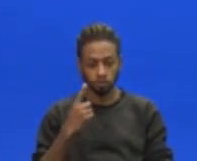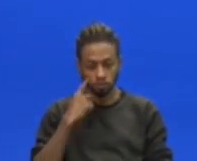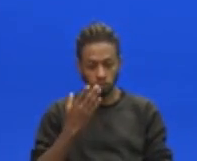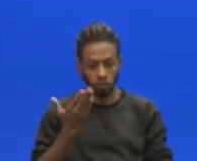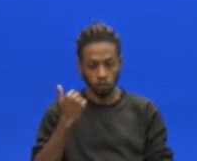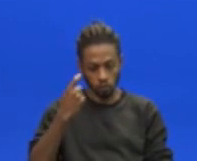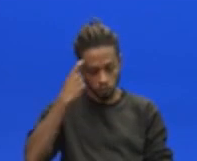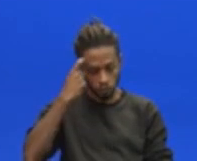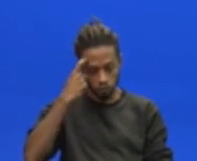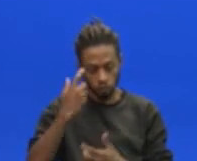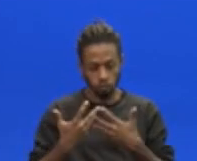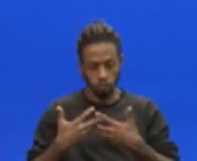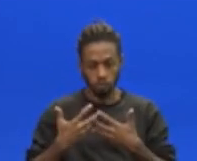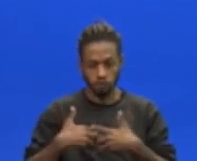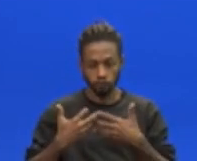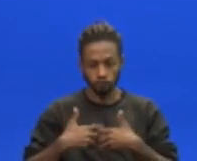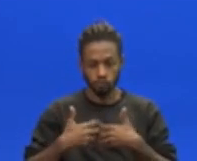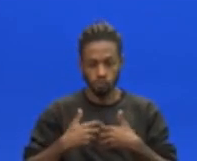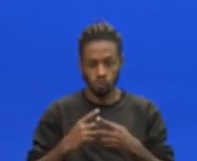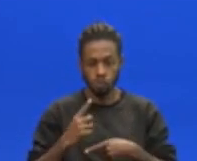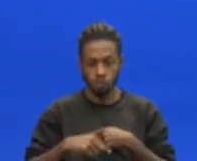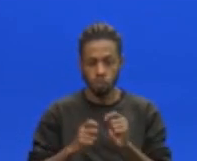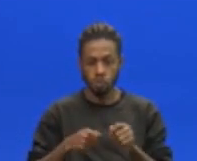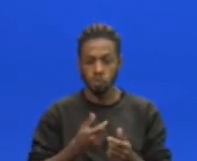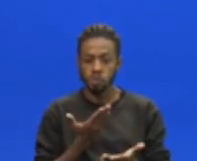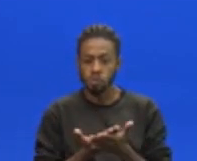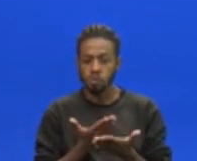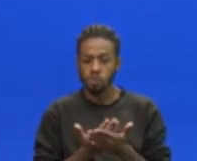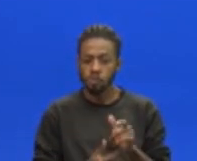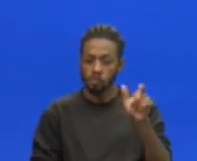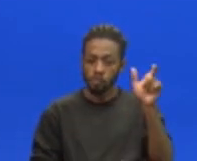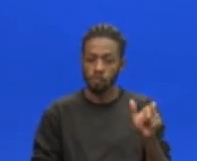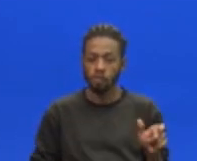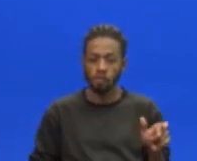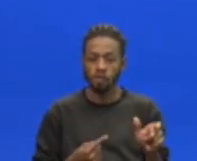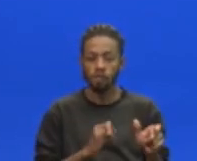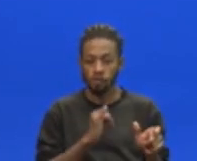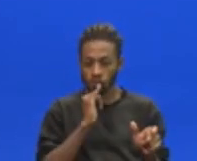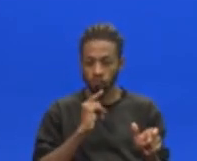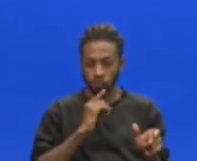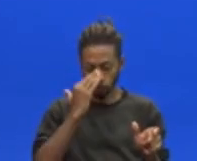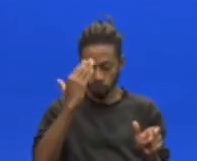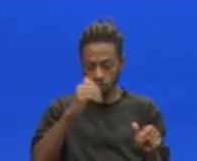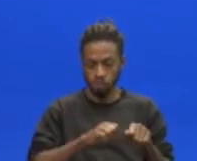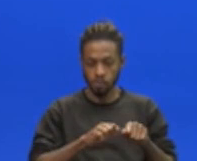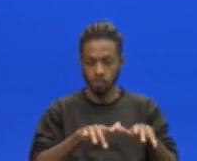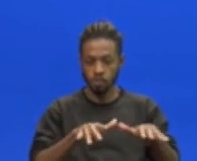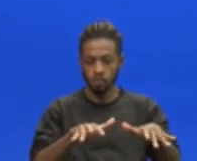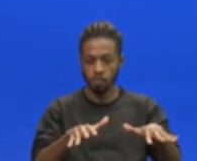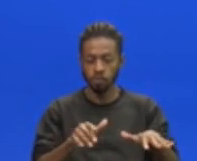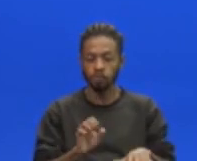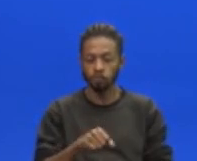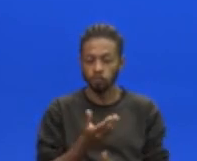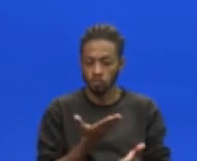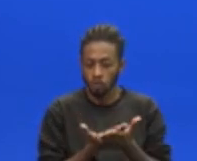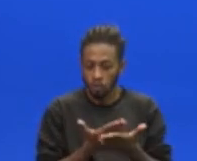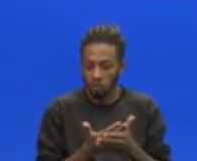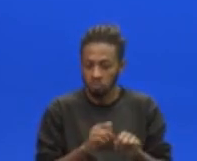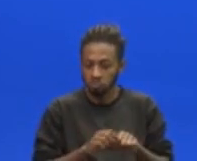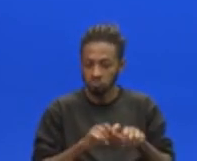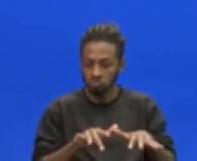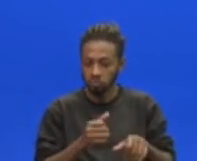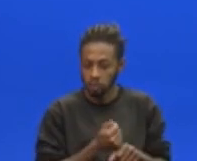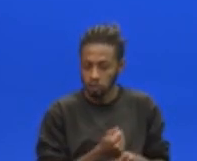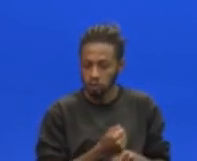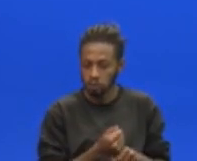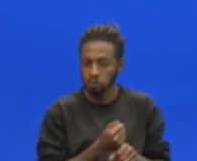vários séculos posteriores. Tudo que Hipócrates estudou, de certa maneira, teve repercussões há muitos e muitos anos e continua